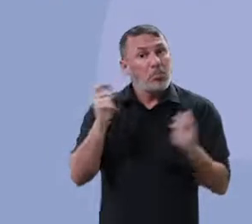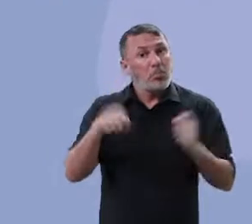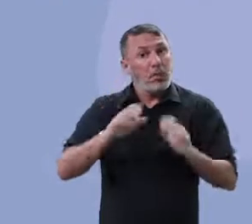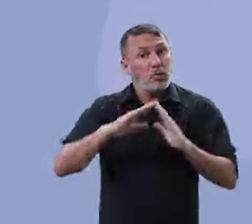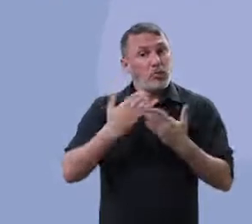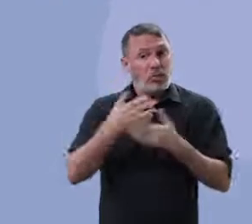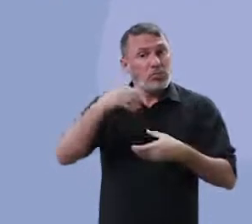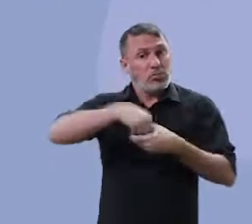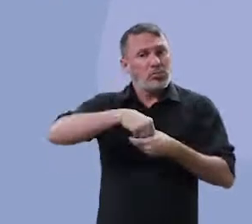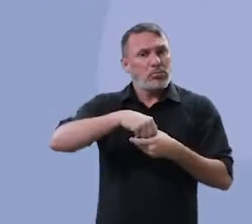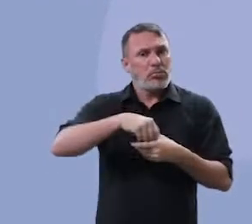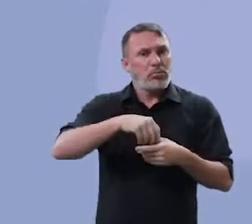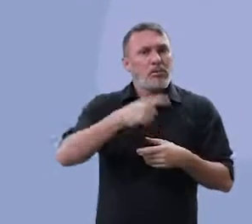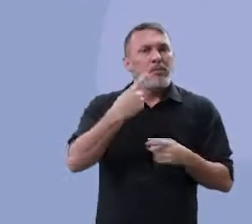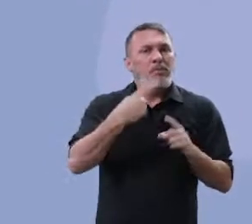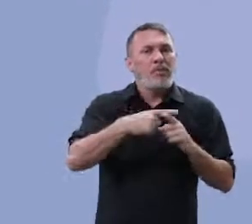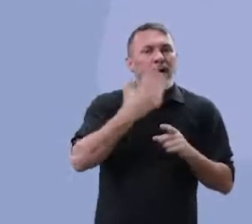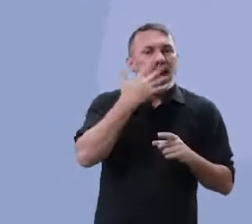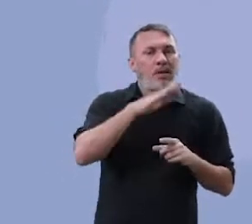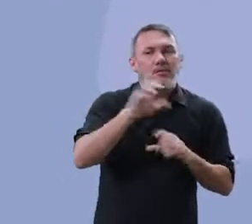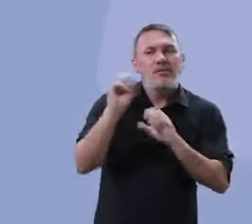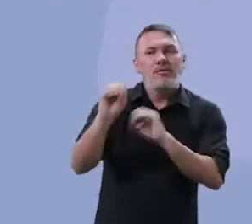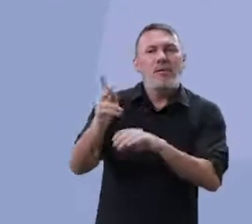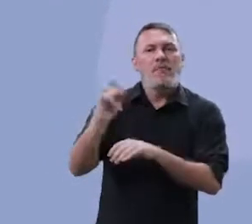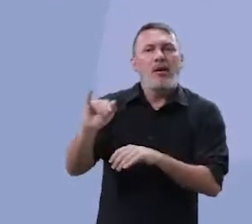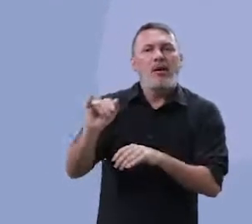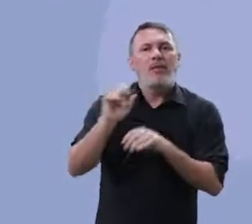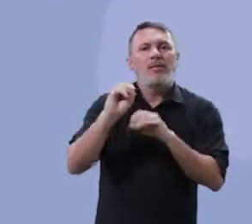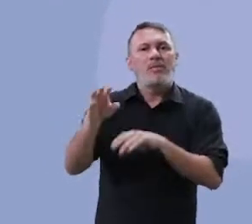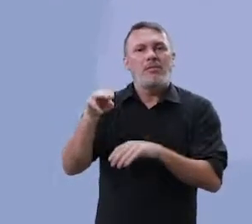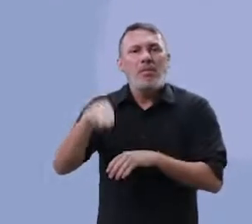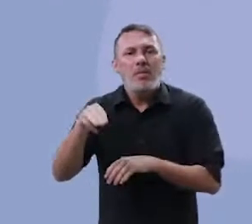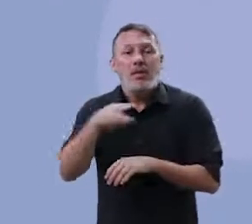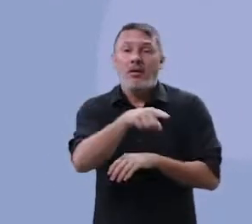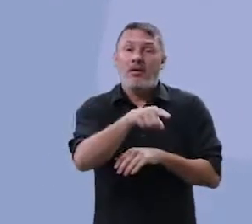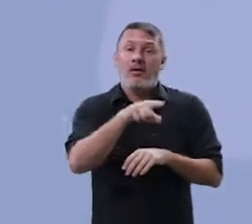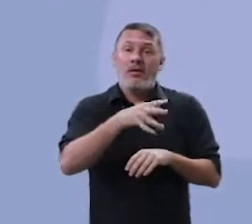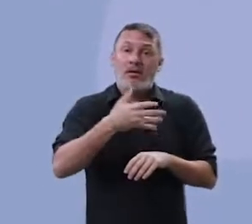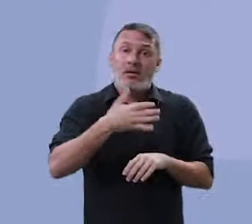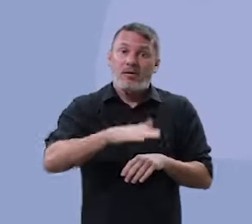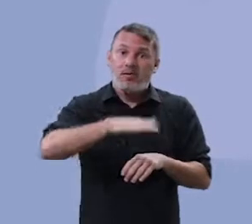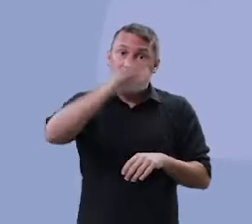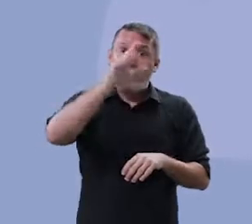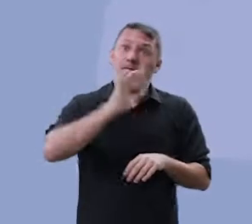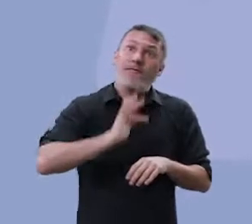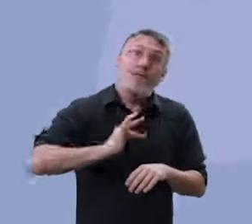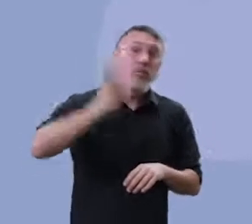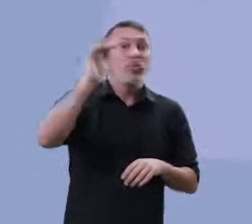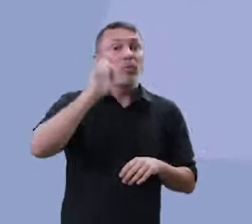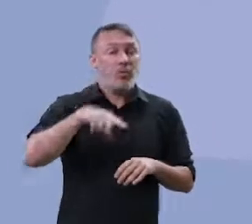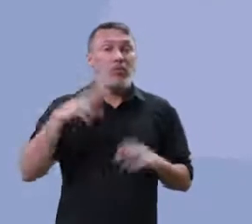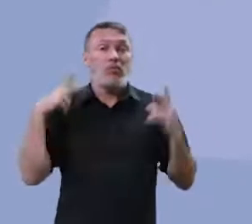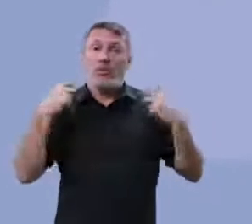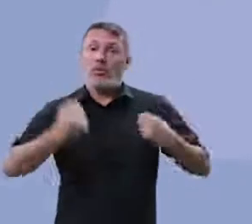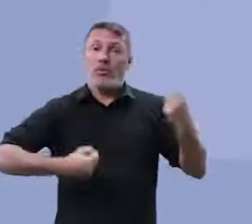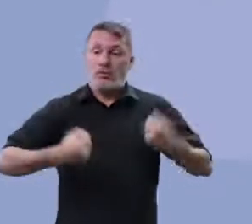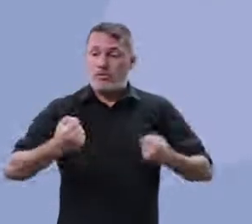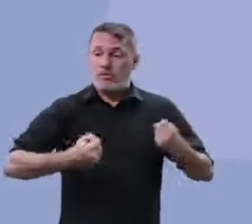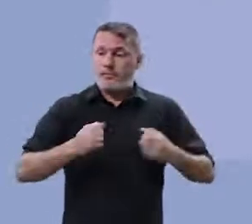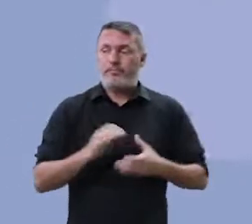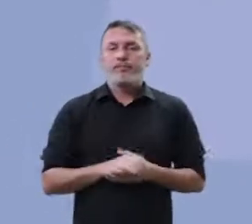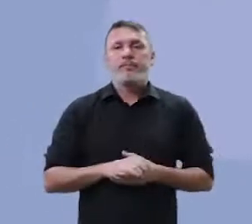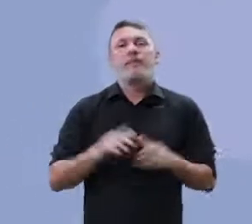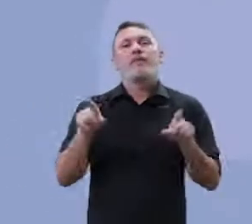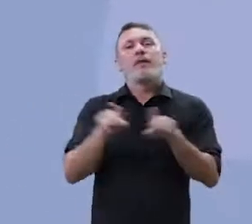no caminho certo. Beleza? Principalmente quem é esse adulto? É o pai. E essa criança vai ser o futuro motorista. Beleza? E nós temos a questão do